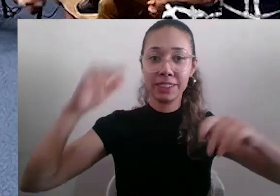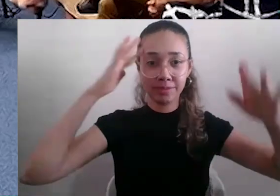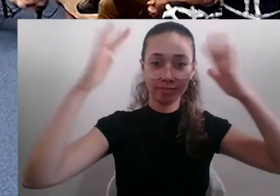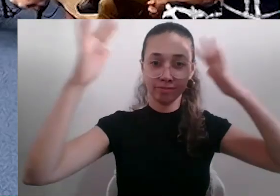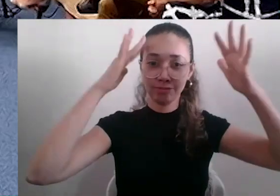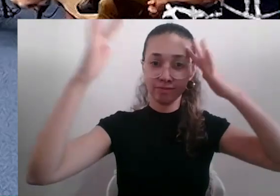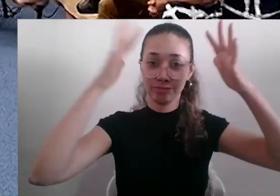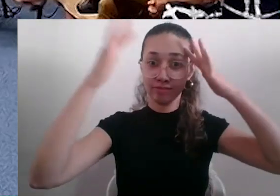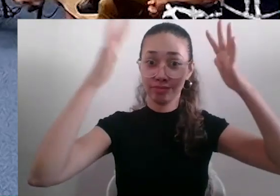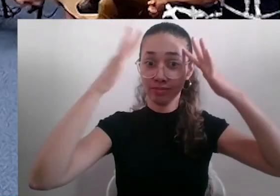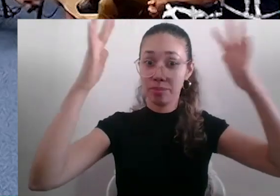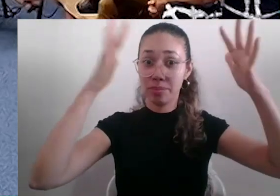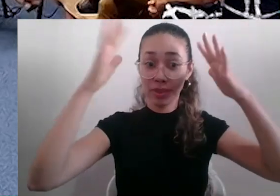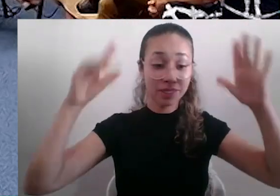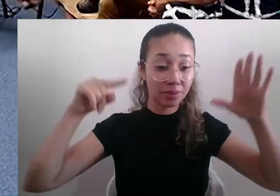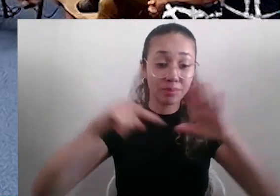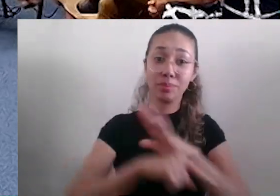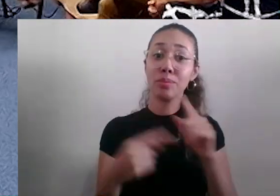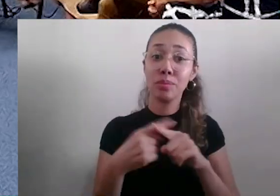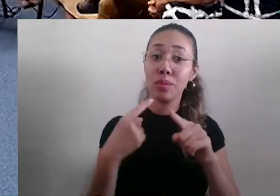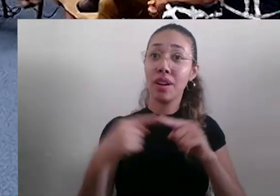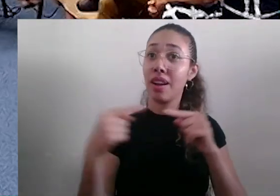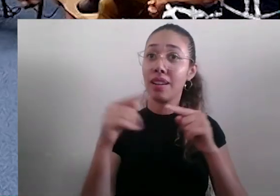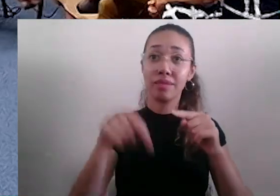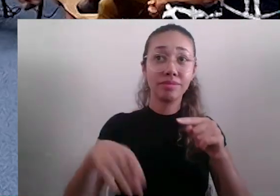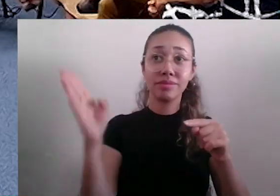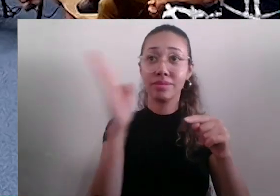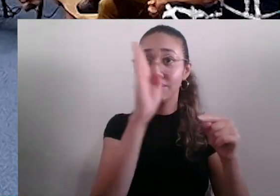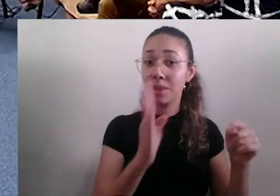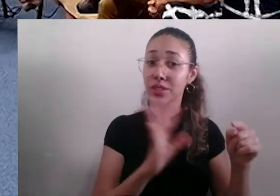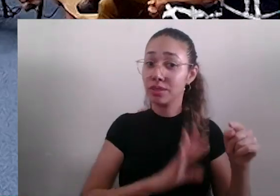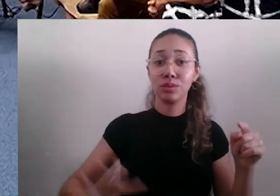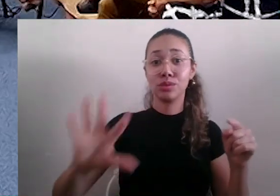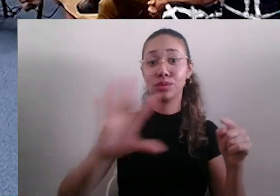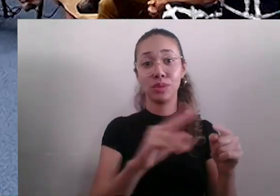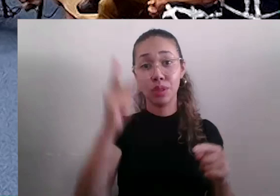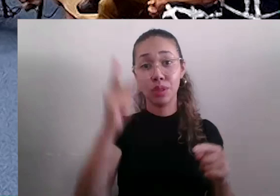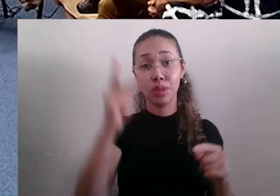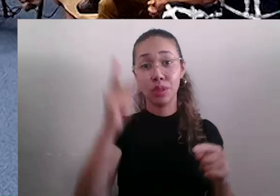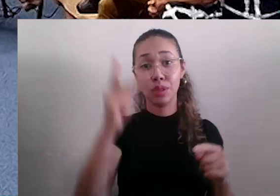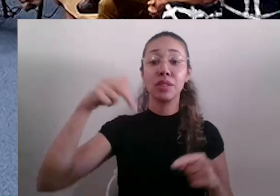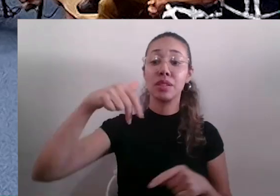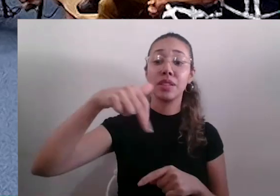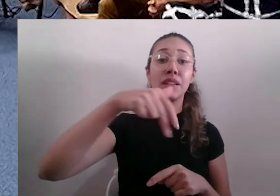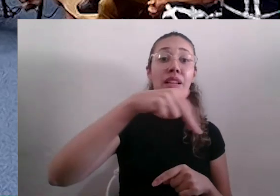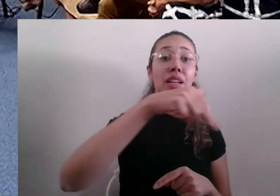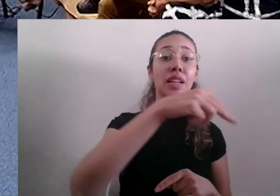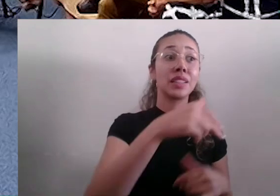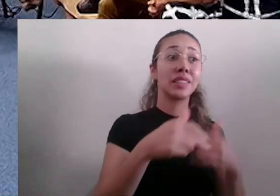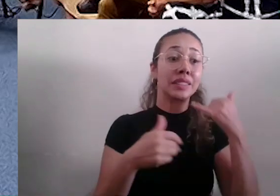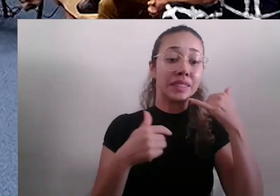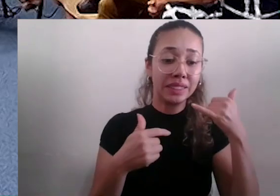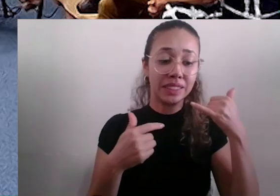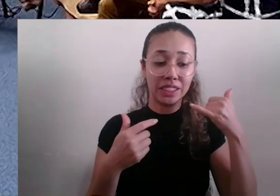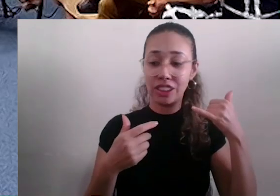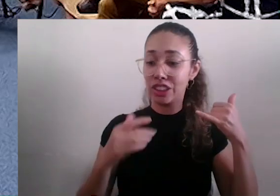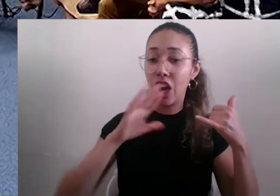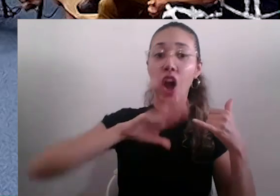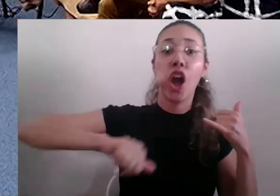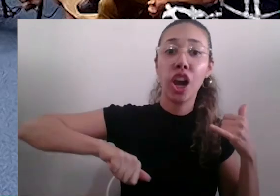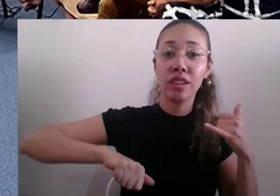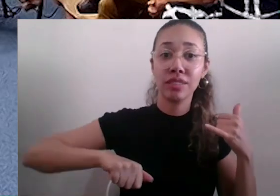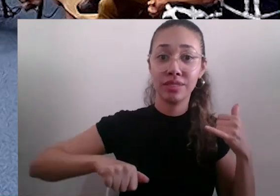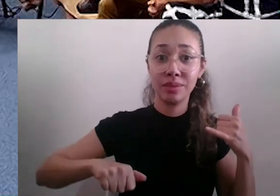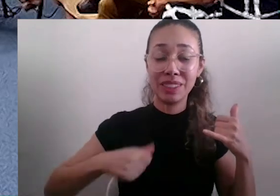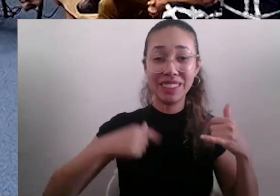profundidade tá afetando todo mundo a pessoa tá saindo na rua e vai perder o celular pensa nisso pensa no no